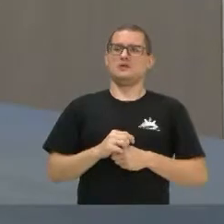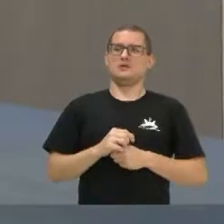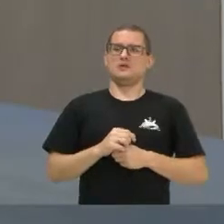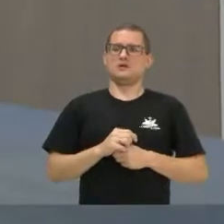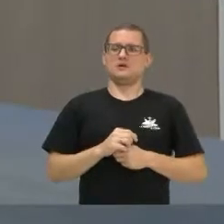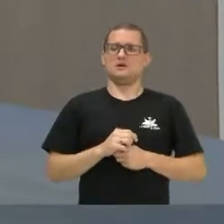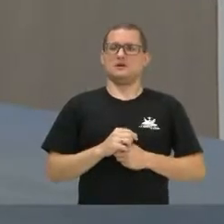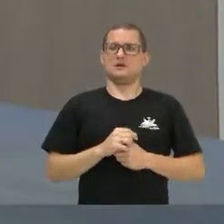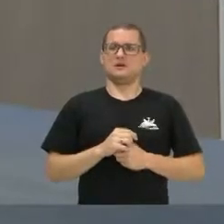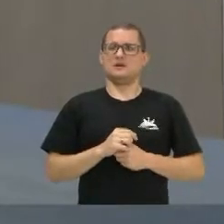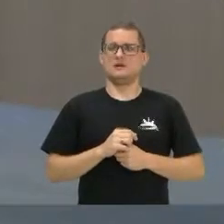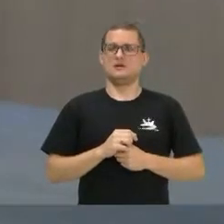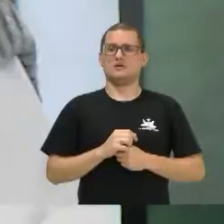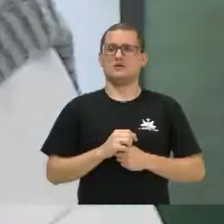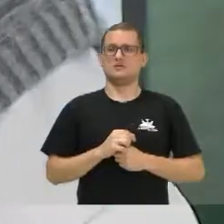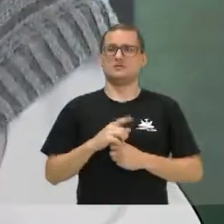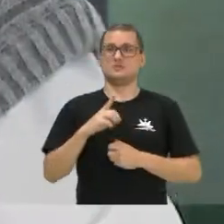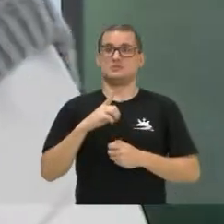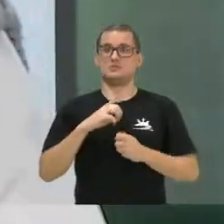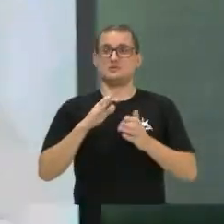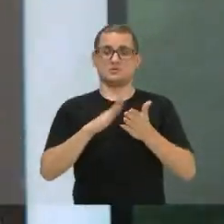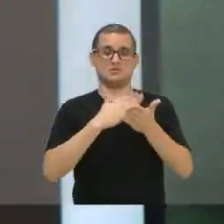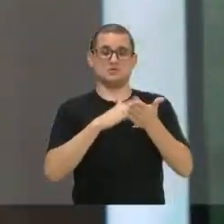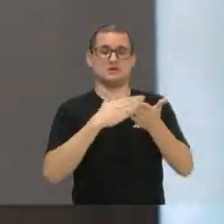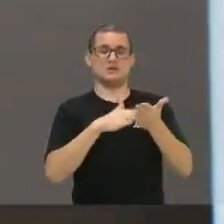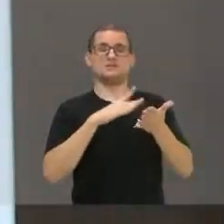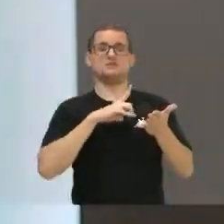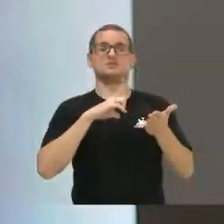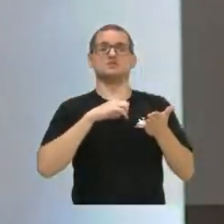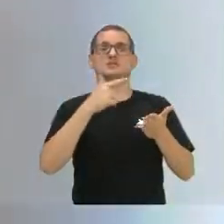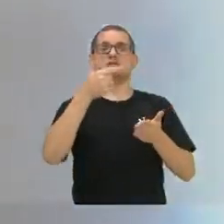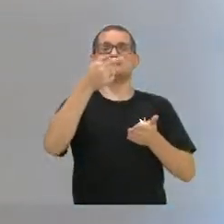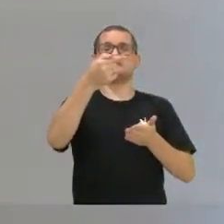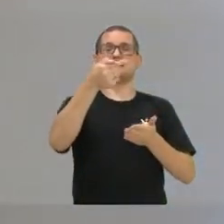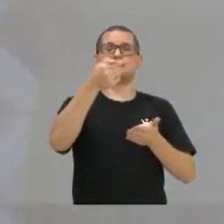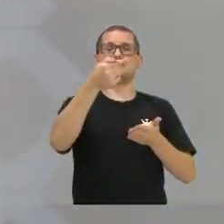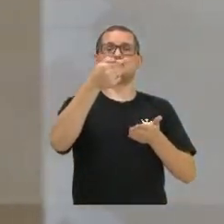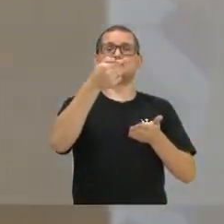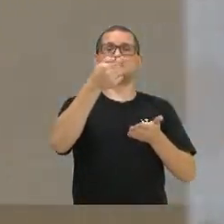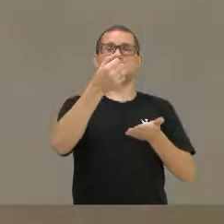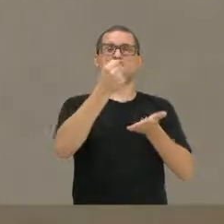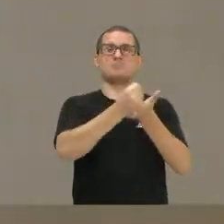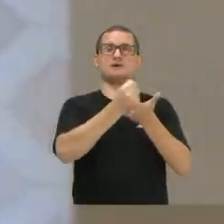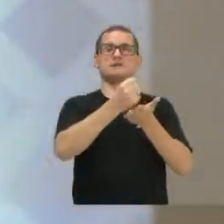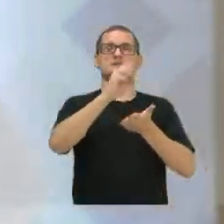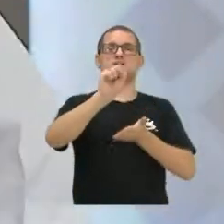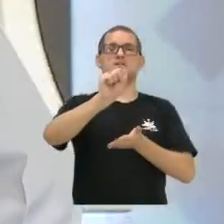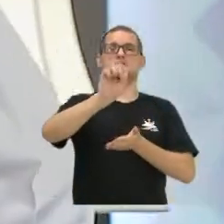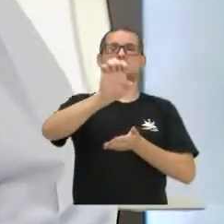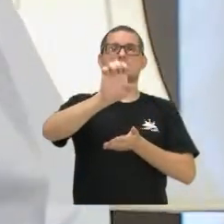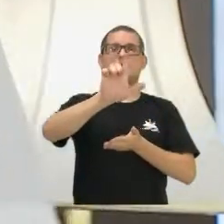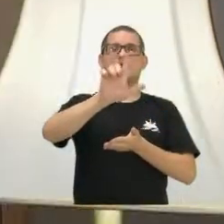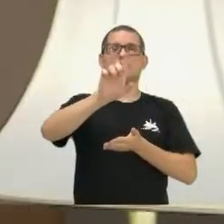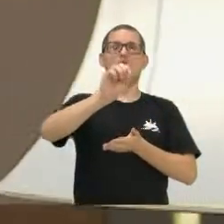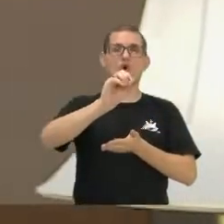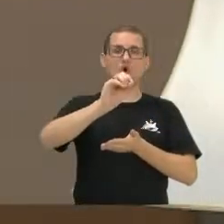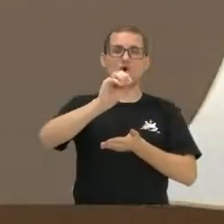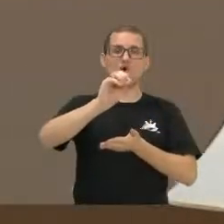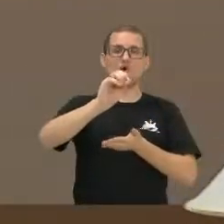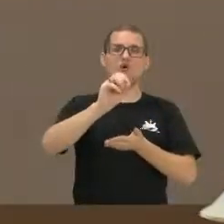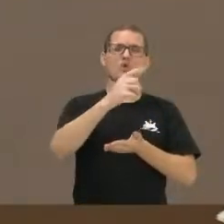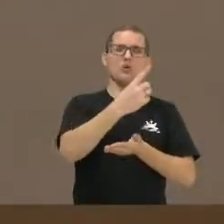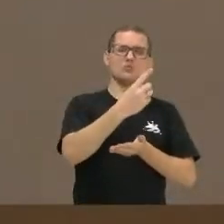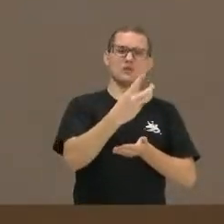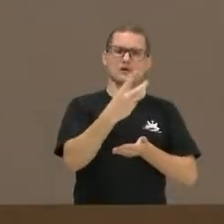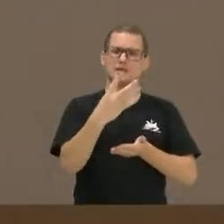sete selos e como selo mais um mais um outro ainda não sei que o meu